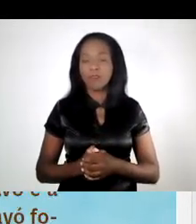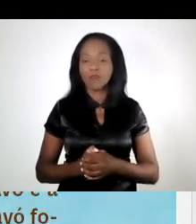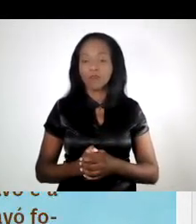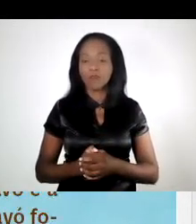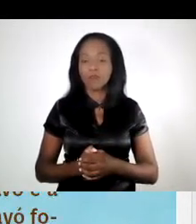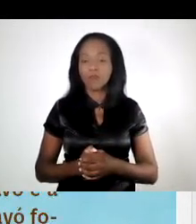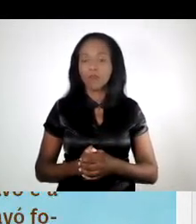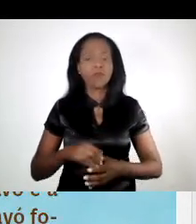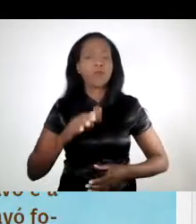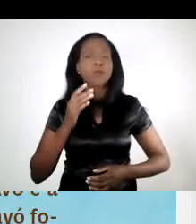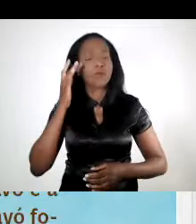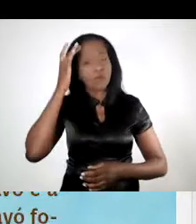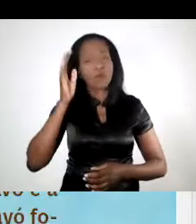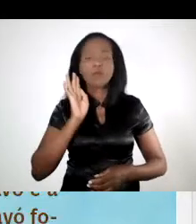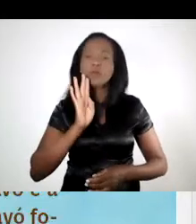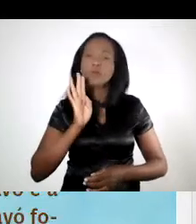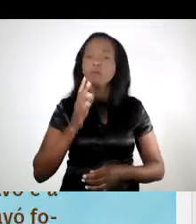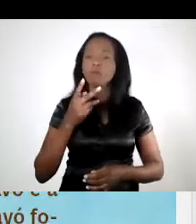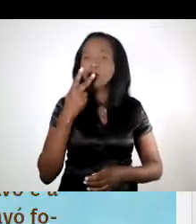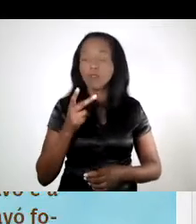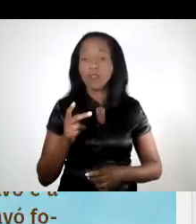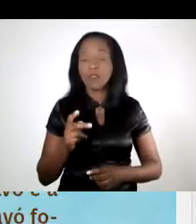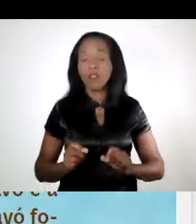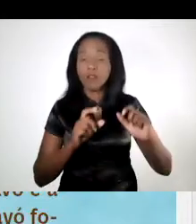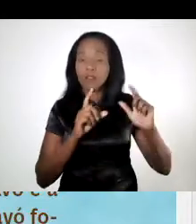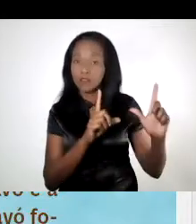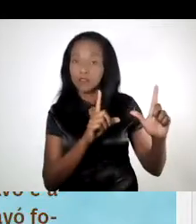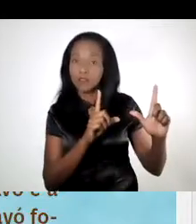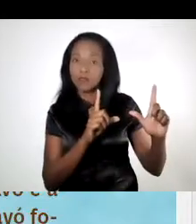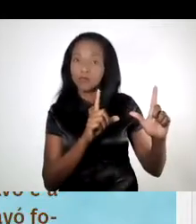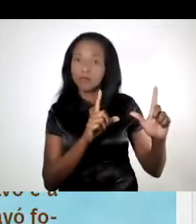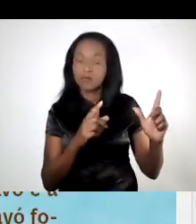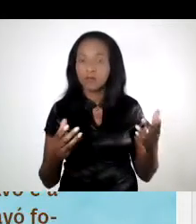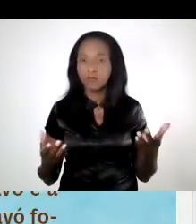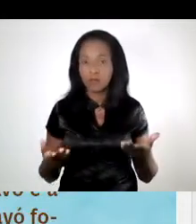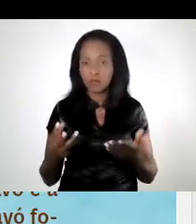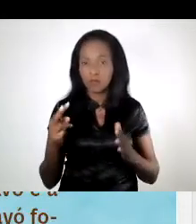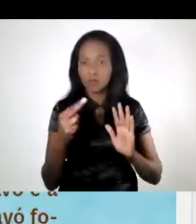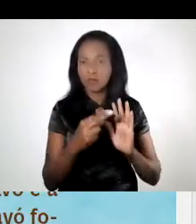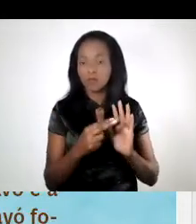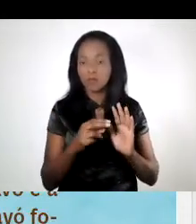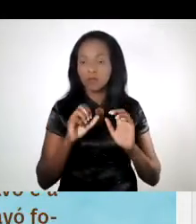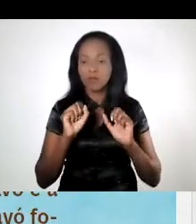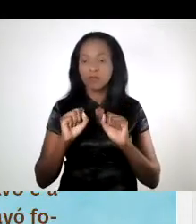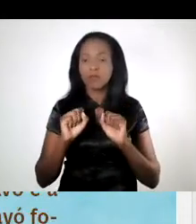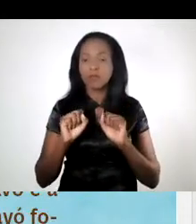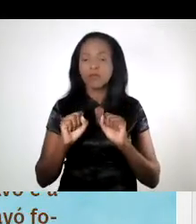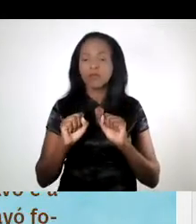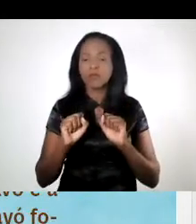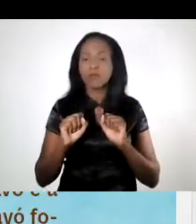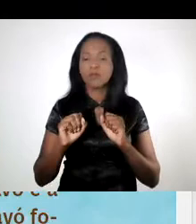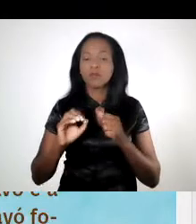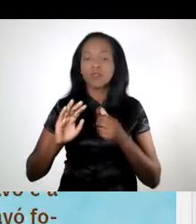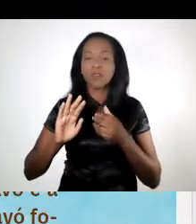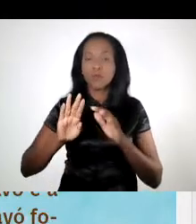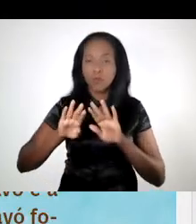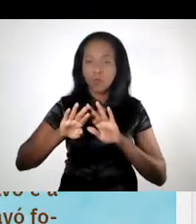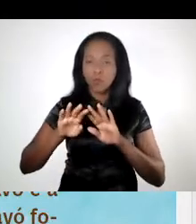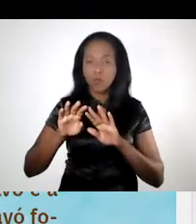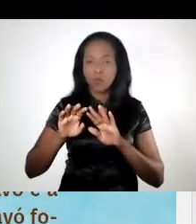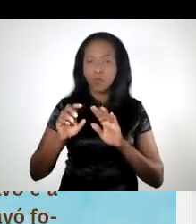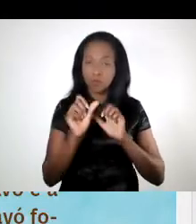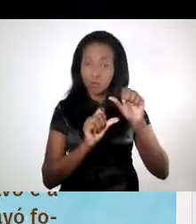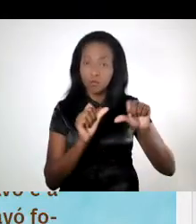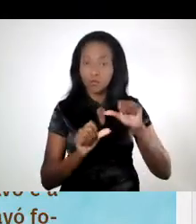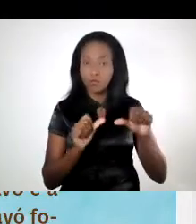Acho legal falar que essa tela que a gente está aparecendo aqui pode ser arrastada, tá, gente? Se estiver em cima do texto, vocês podem arrastar, para quem